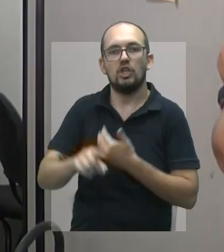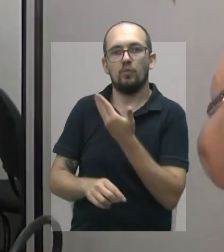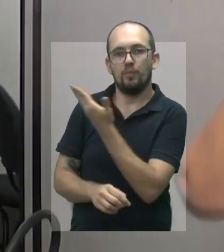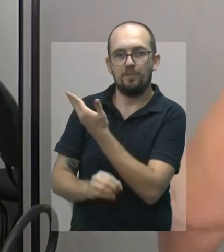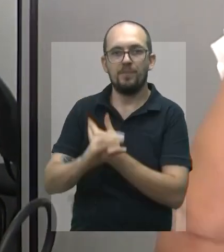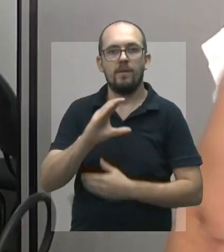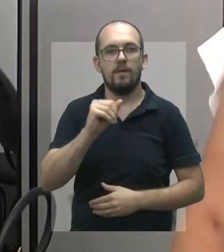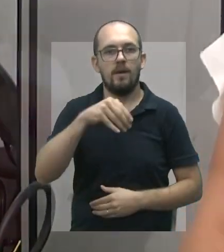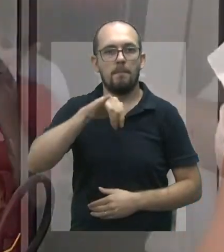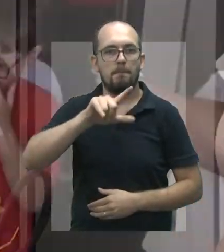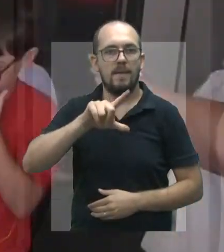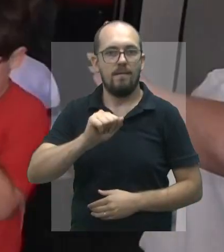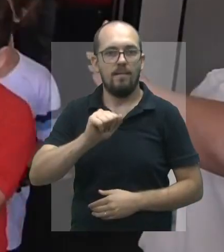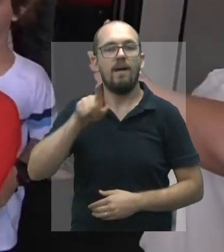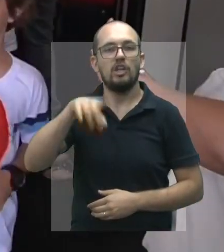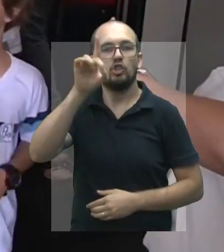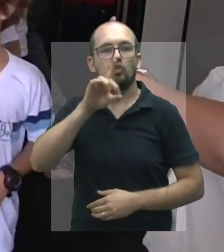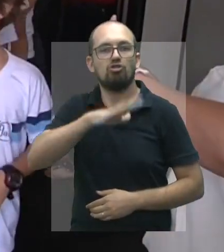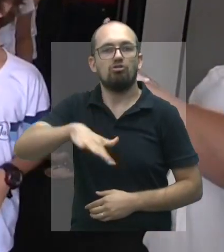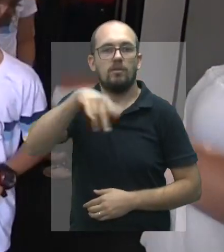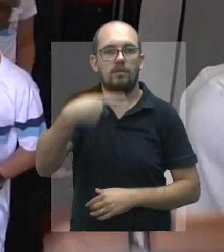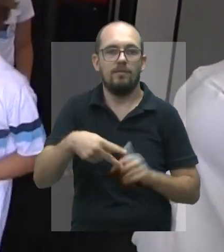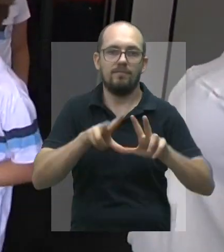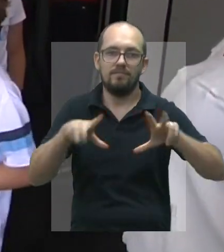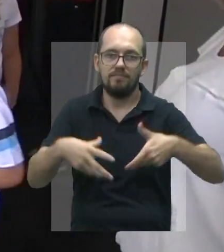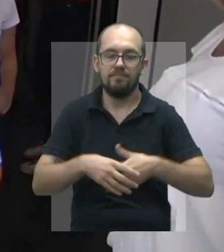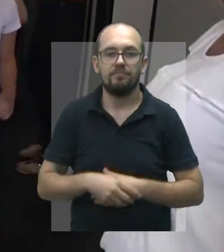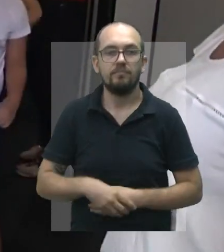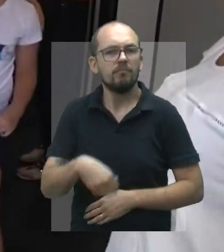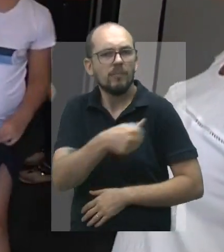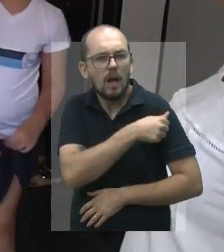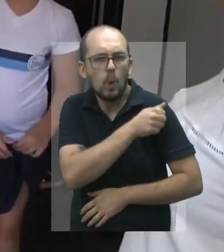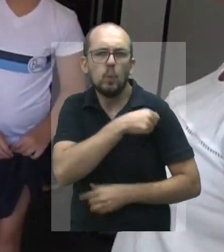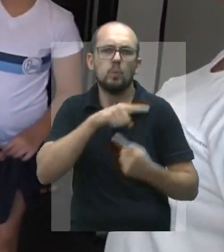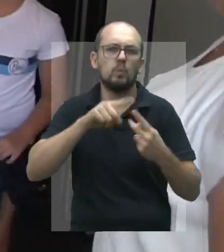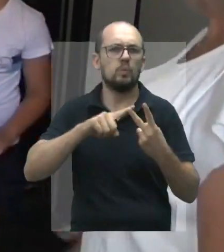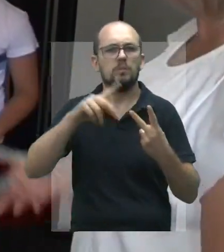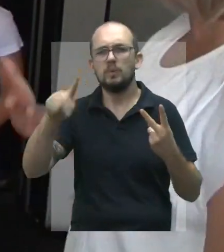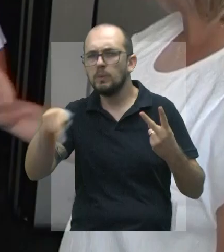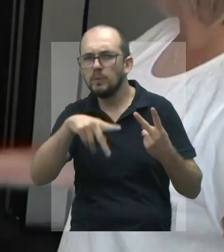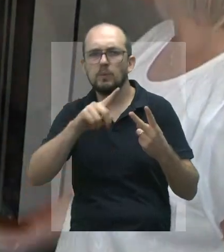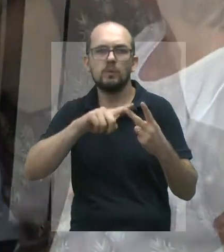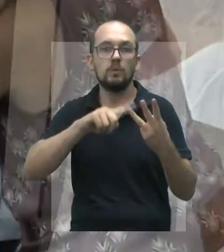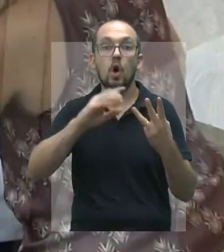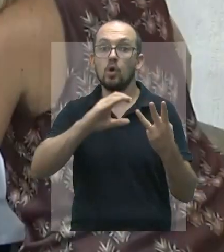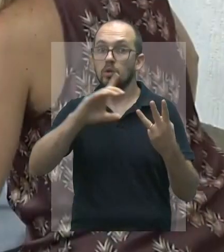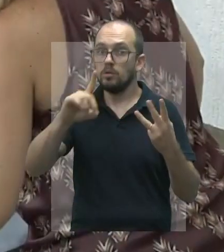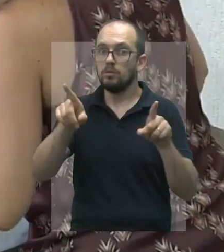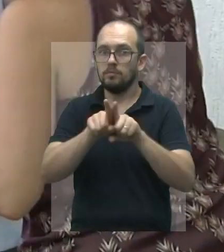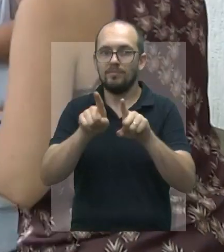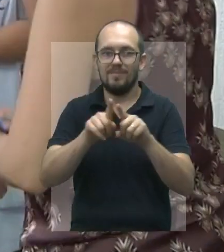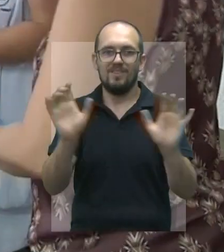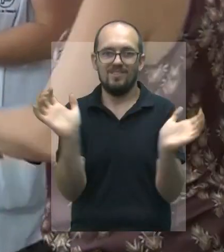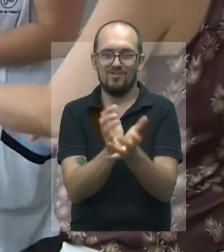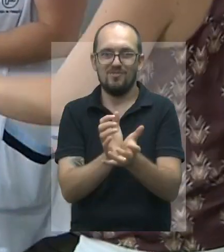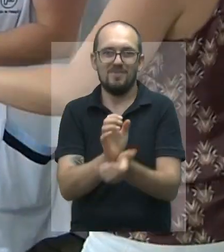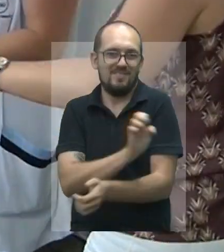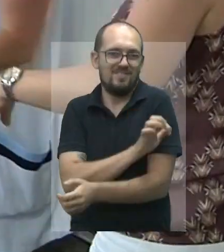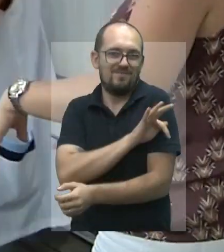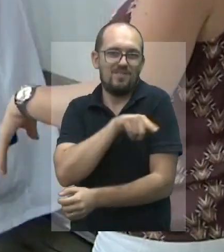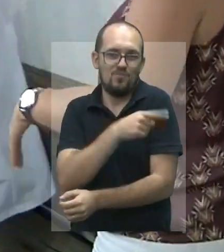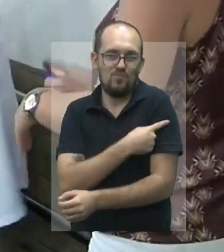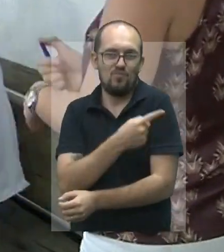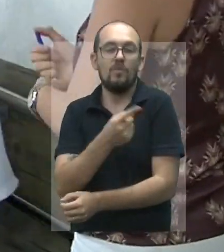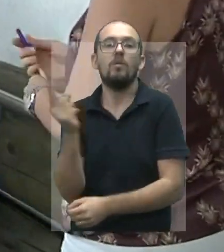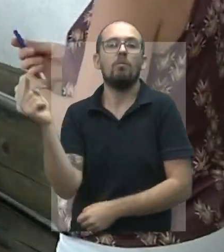da Câmara, Camila Baroni. Os estudantes, professoras e a coordenadora do Ensino Fundamental 1 do Colégio da